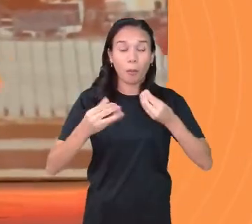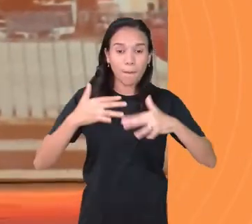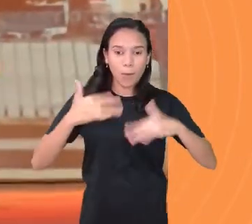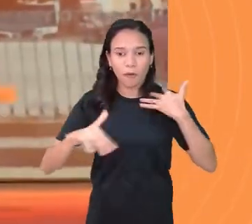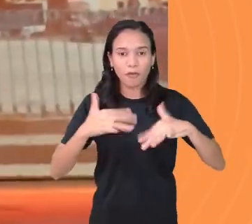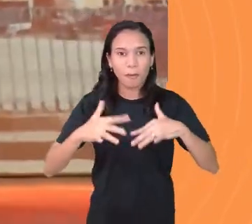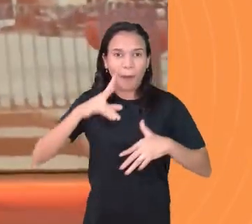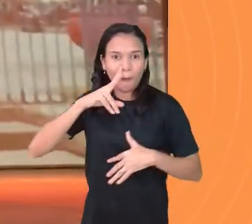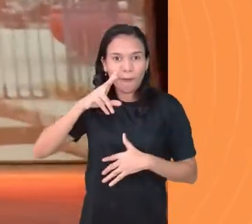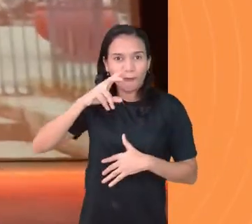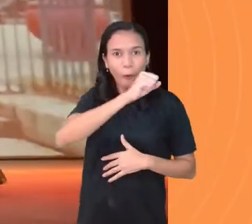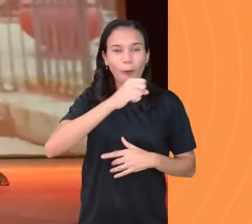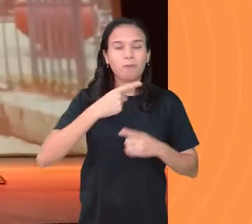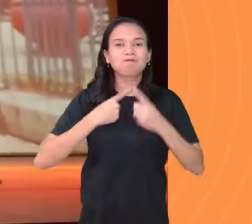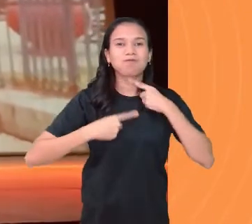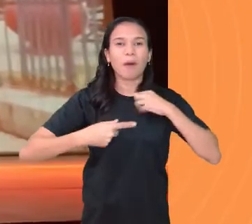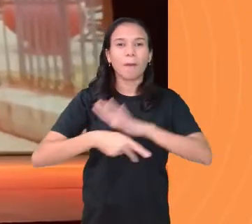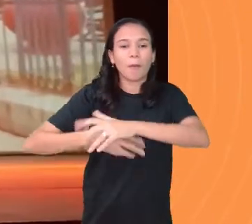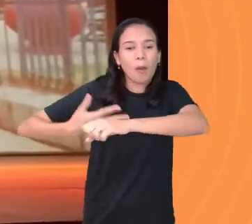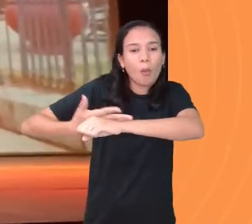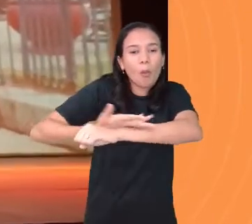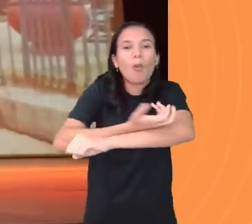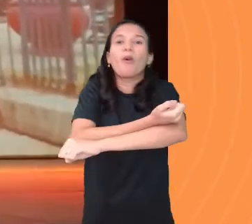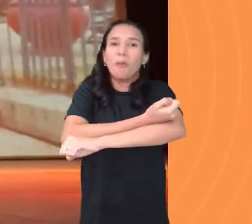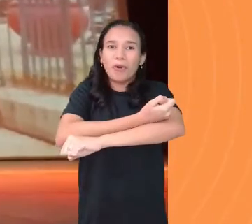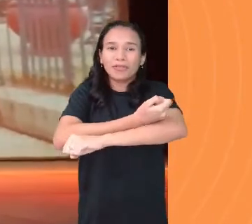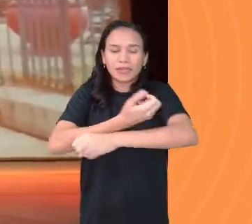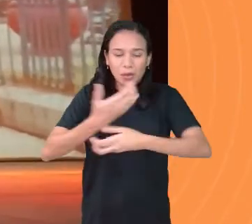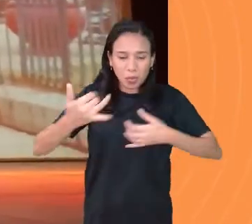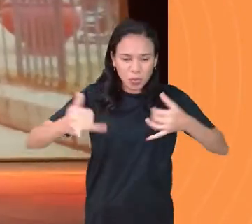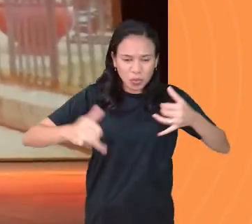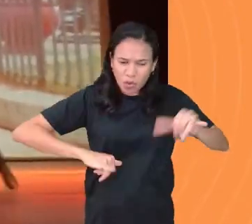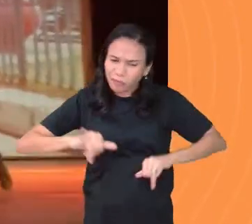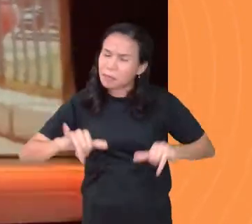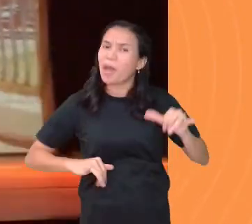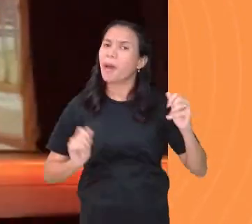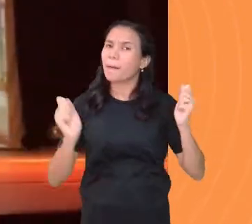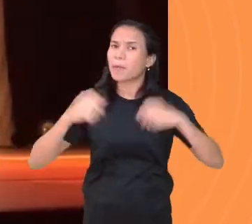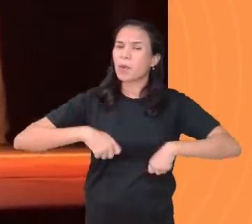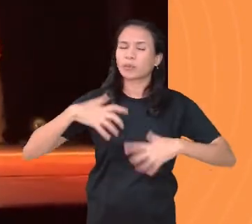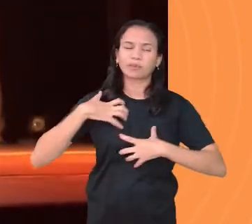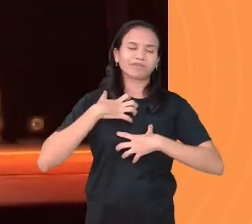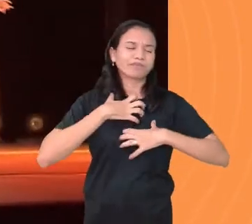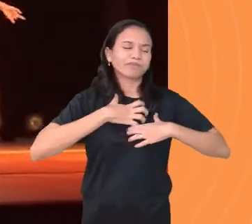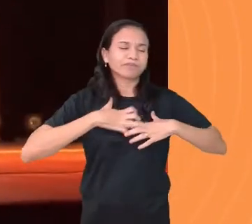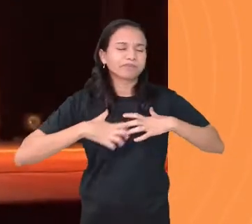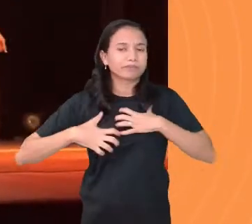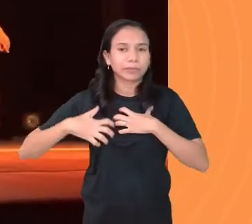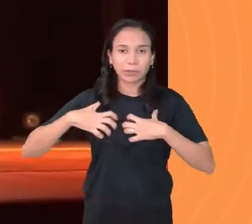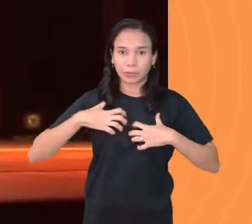essa vontade, essas emoções, sofrimento talvez, uma certa angústia.